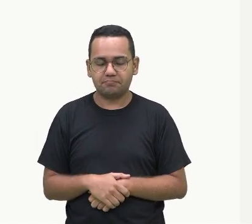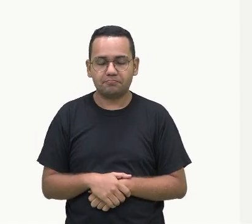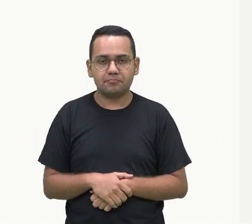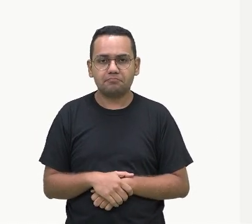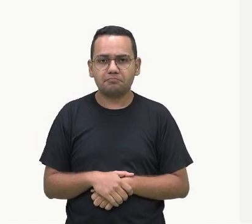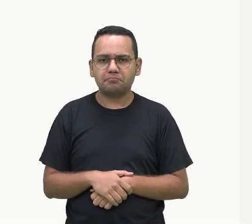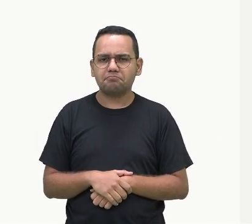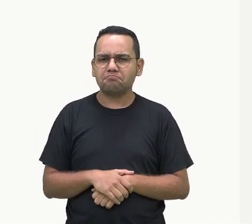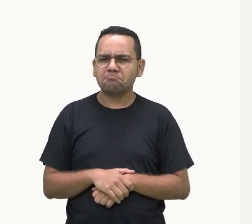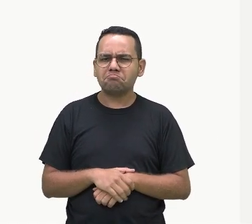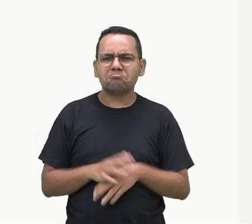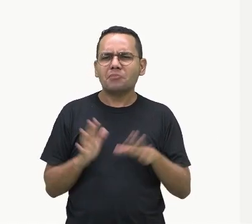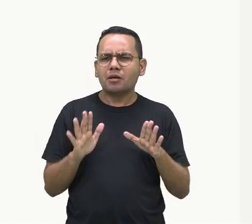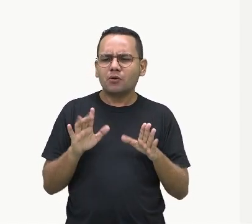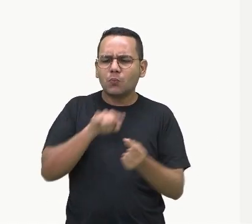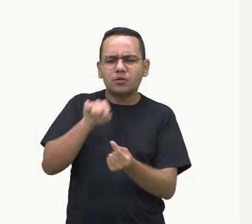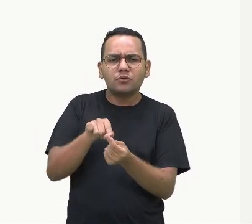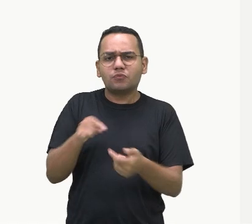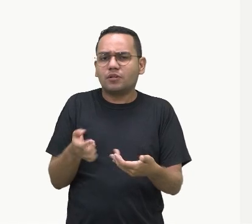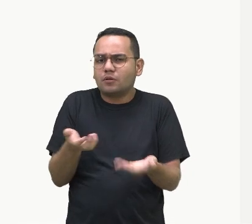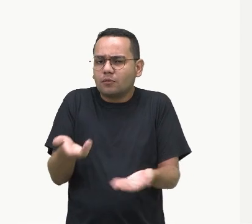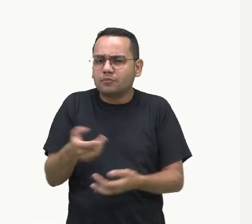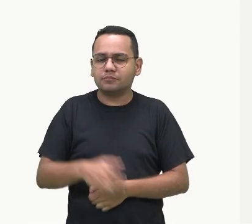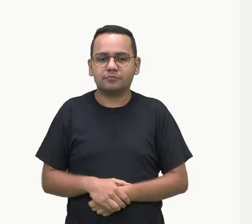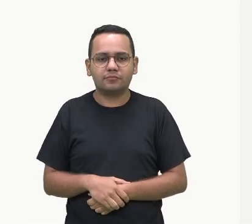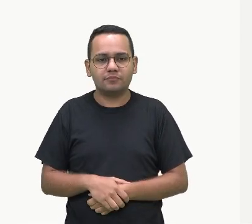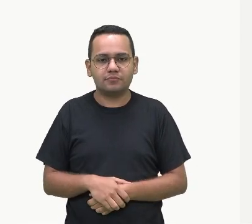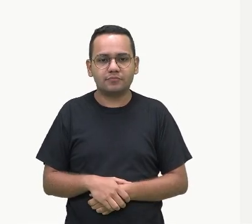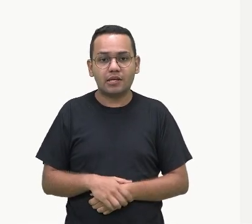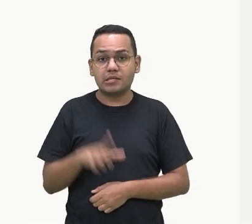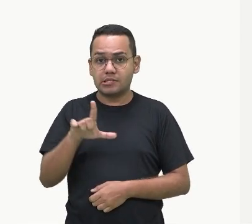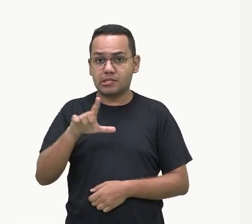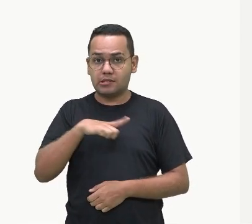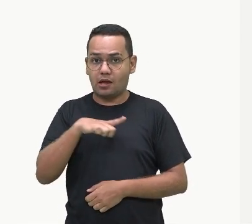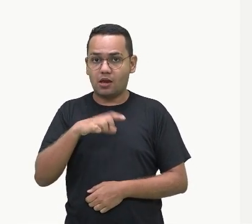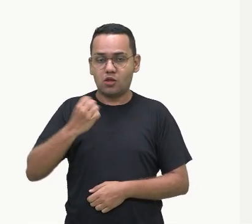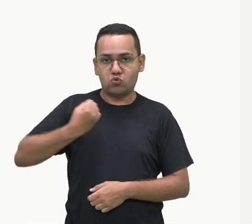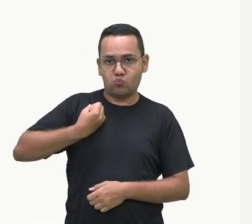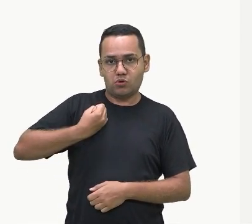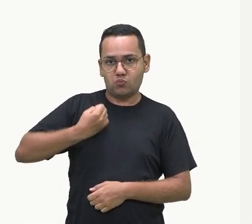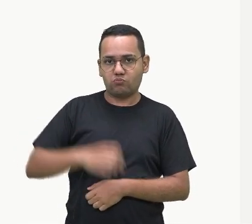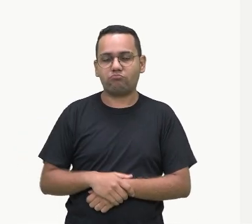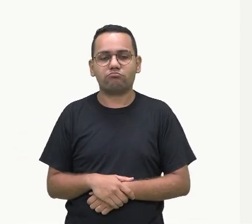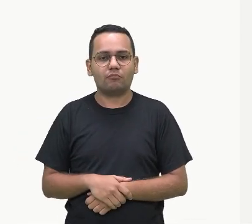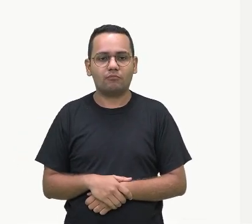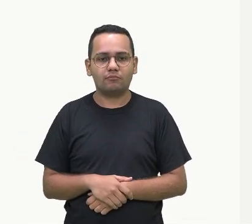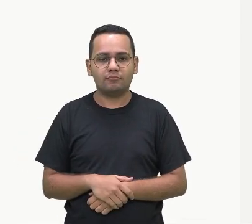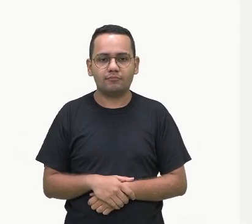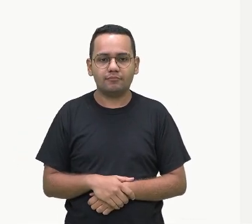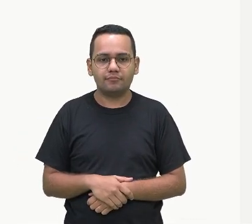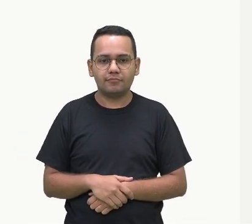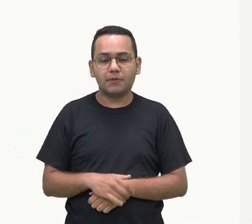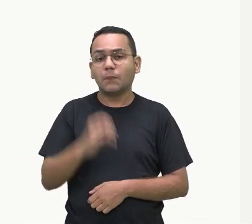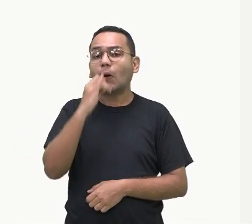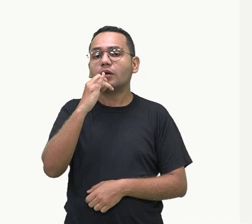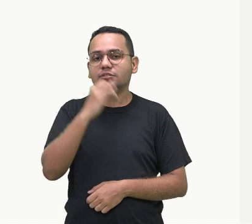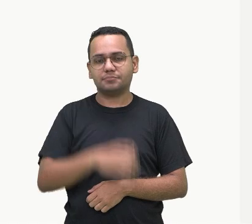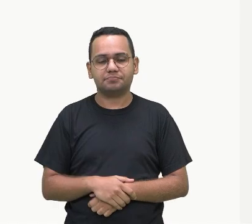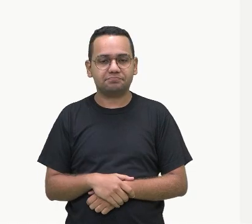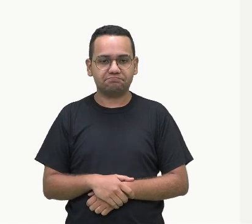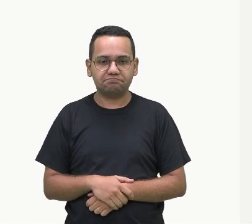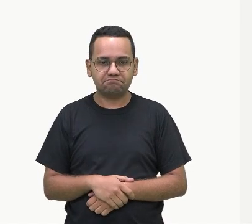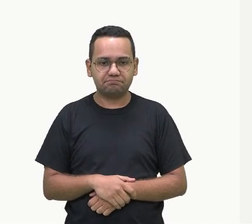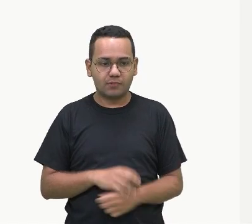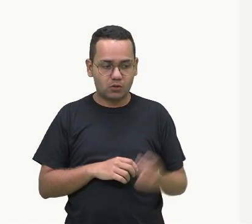vou utilizar isso? Quando a gente tiver números, tá? Ah, aqui é 2,